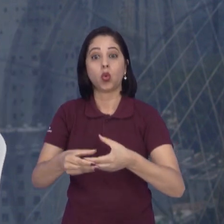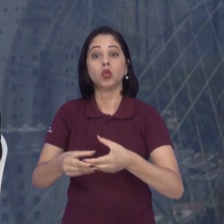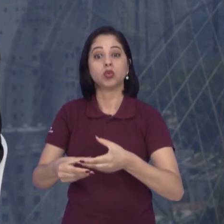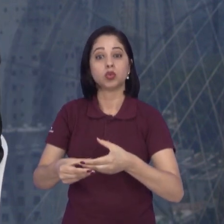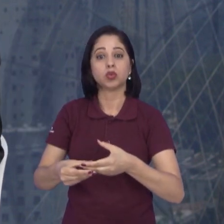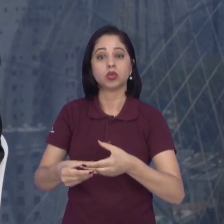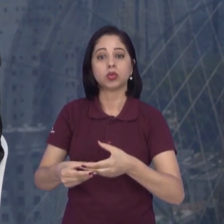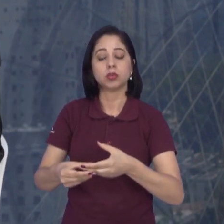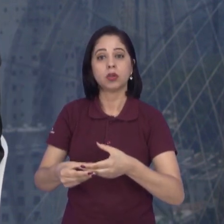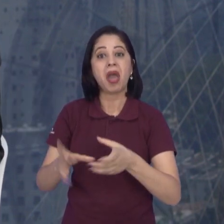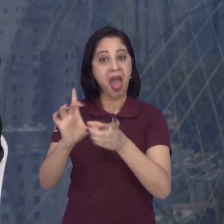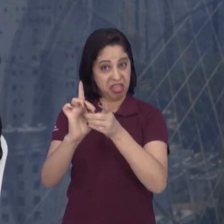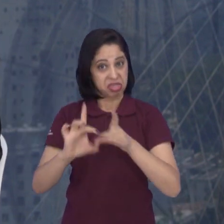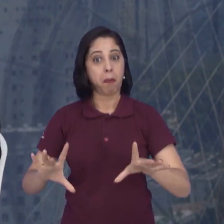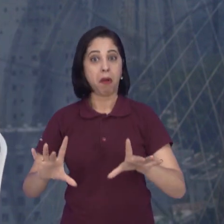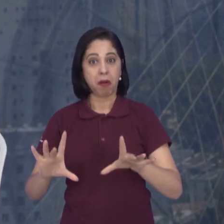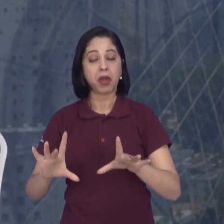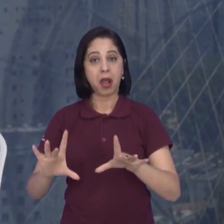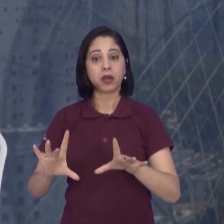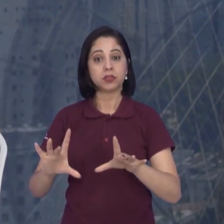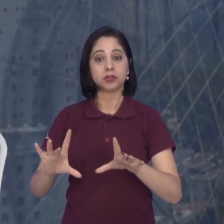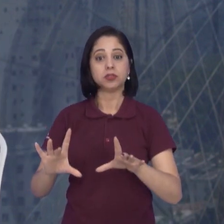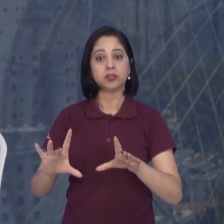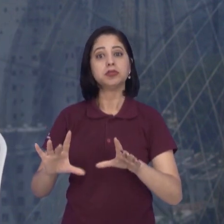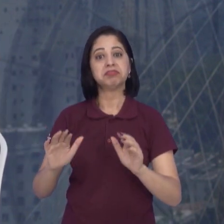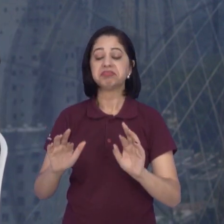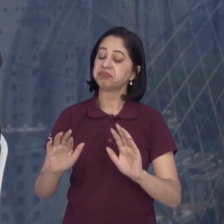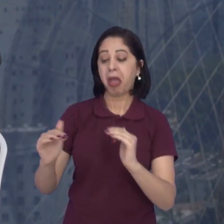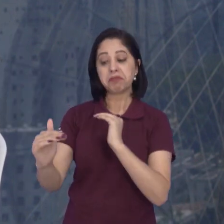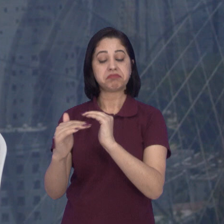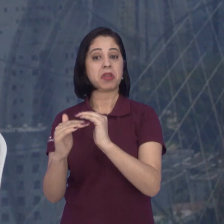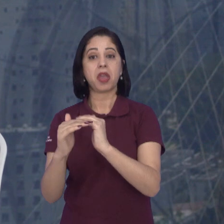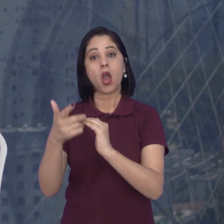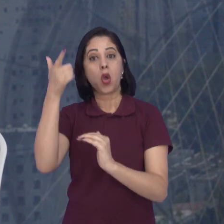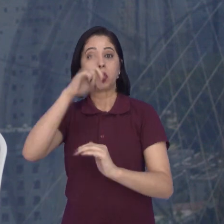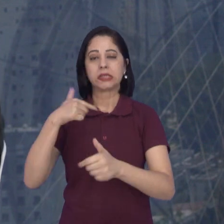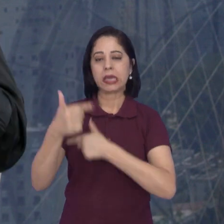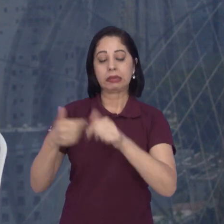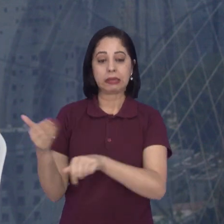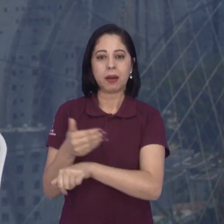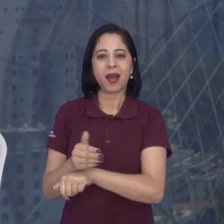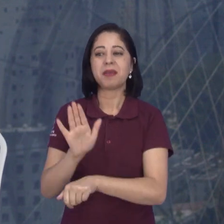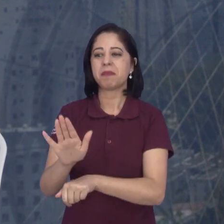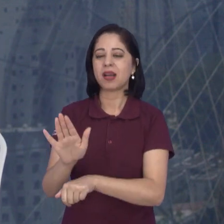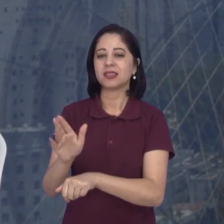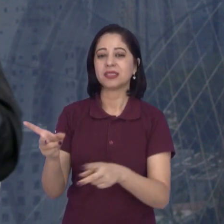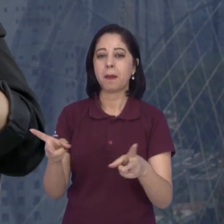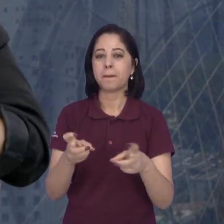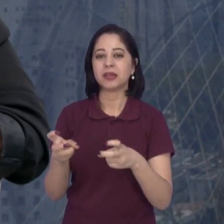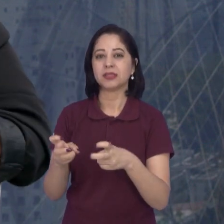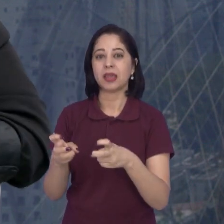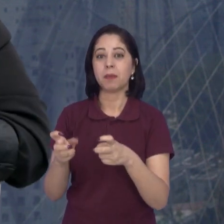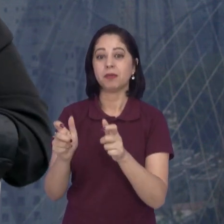não é uma forma democrática de você, a princípio é a forma mais democrática que tem de você conseguir atingir um emprego, né? Mas você veja, o número